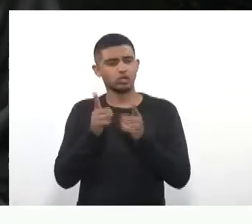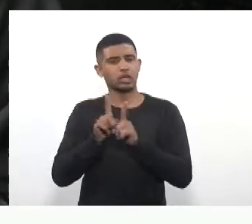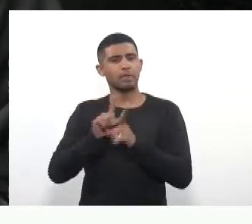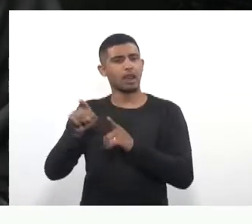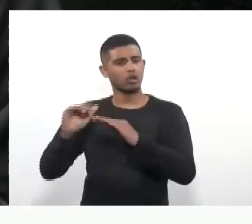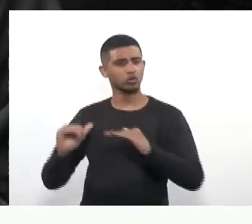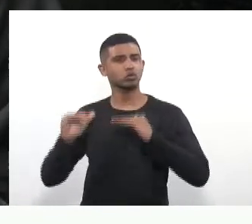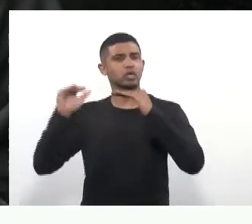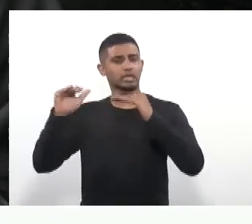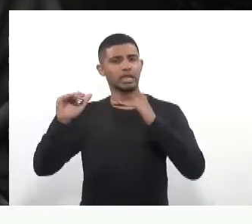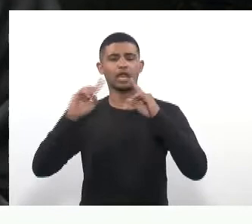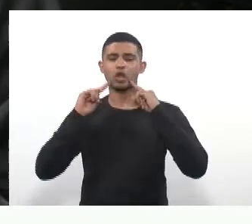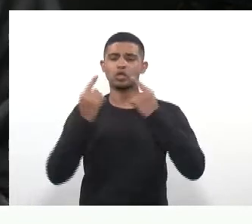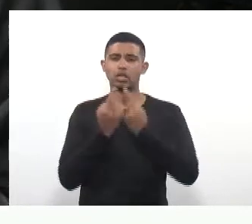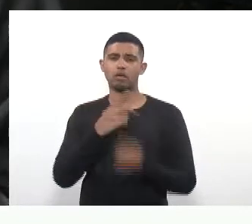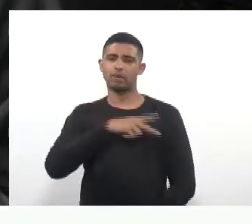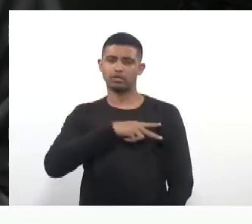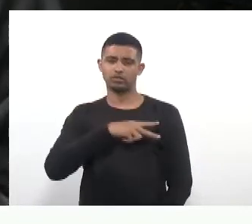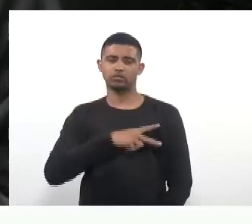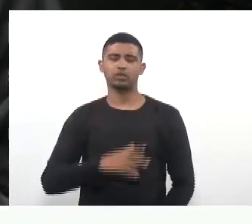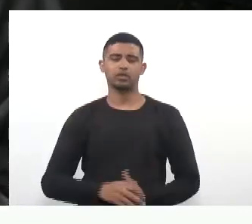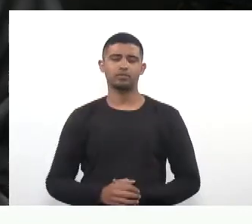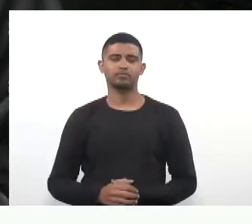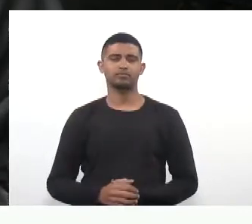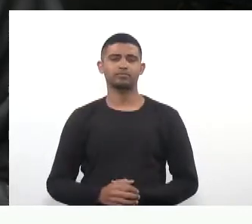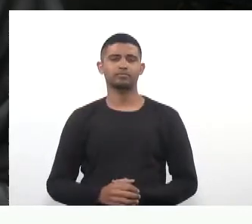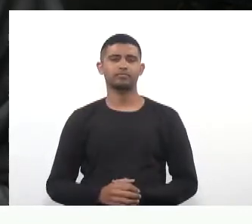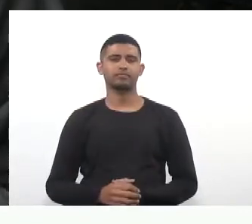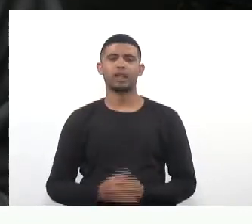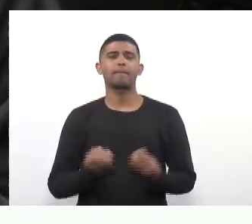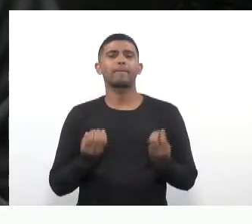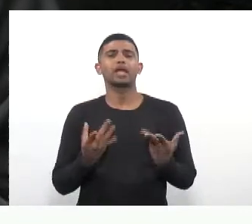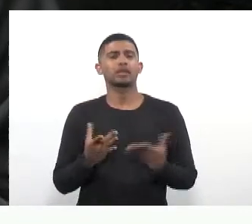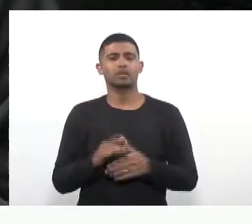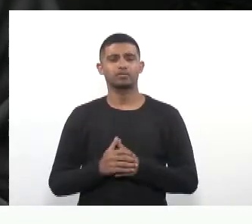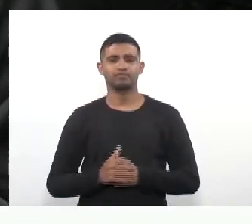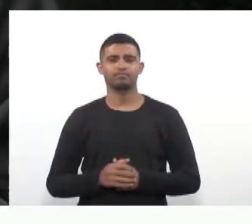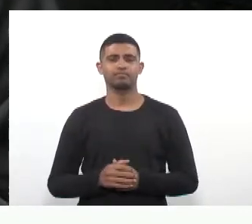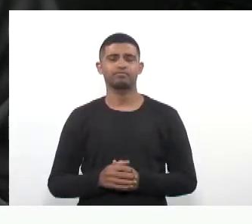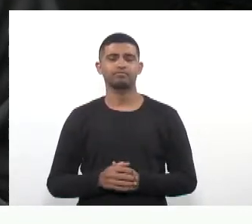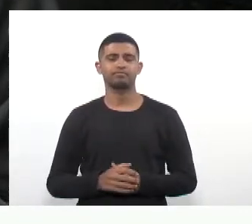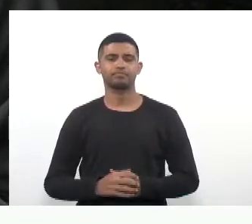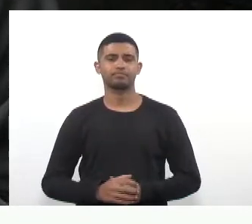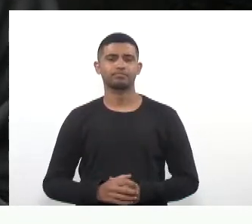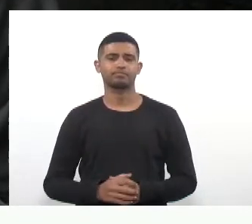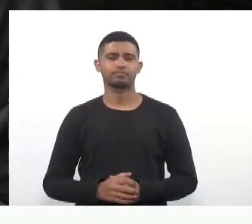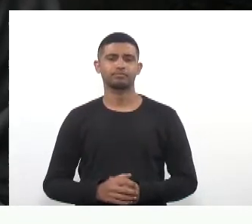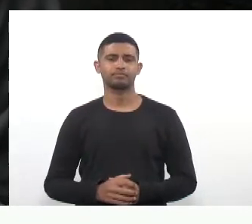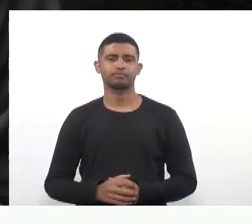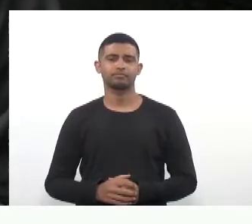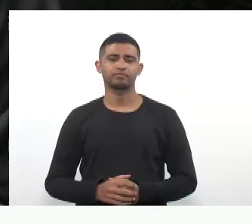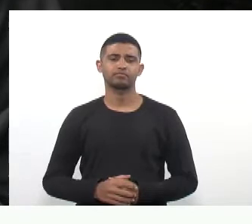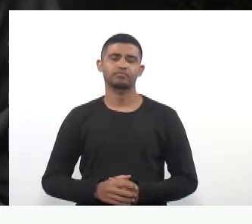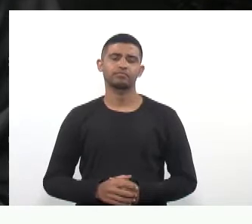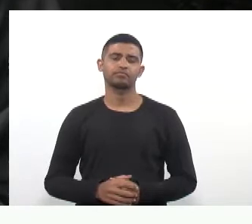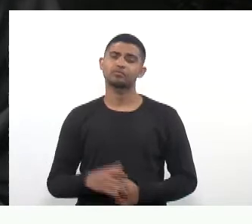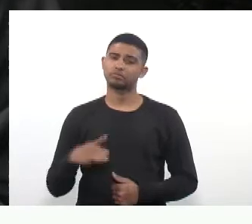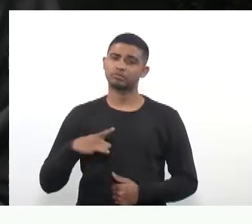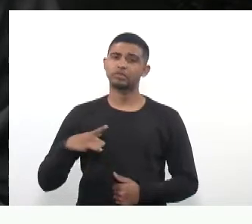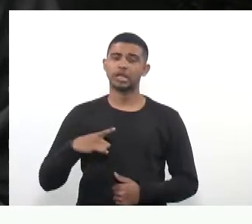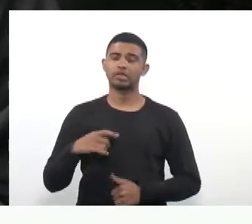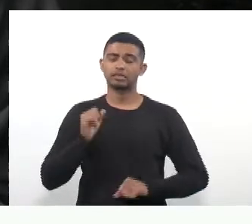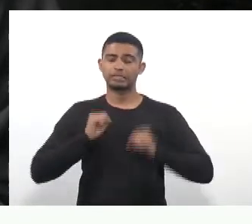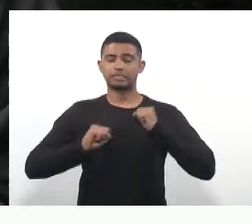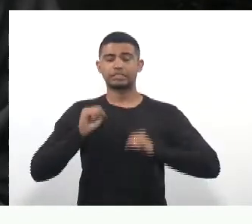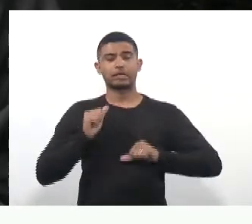reuniões particulares, justamente da mudança que anseia, por exemplo,